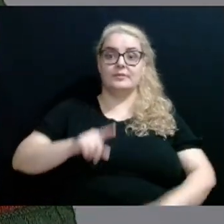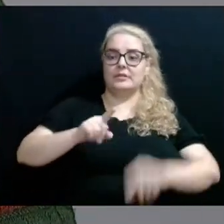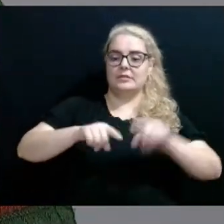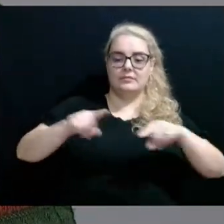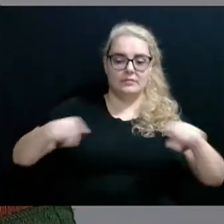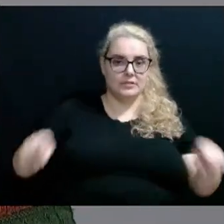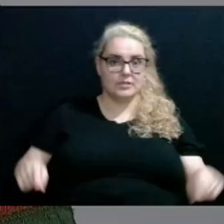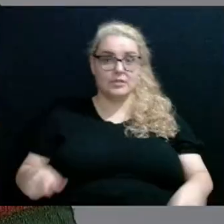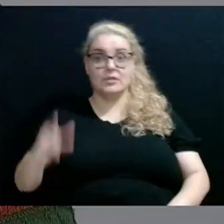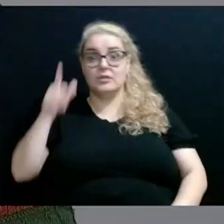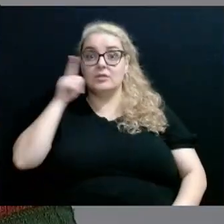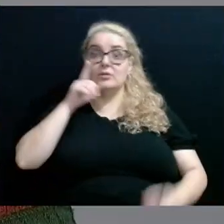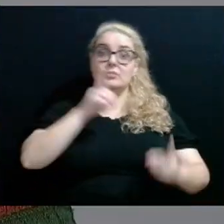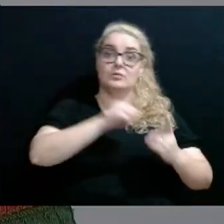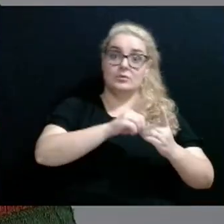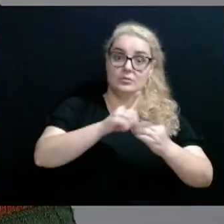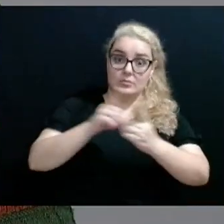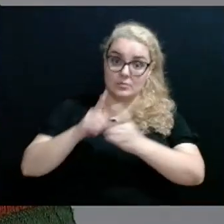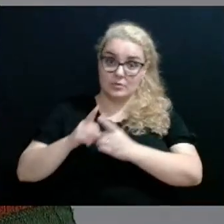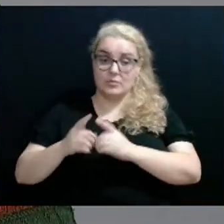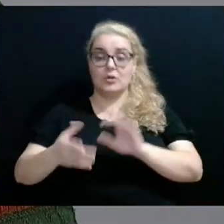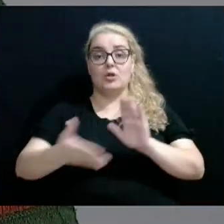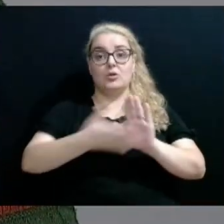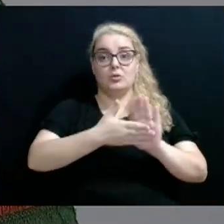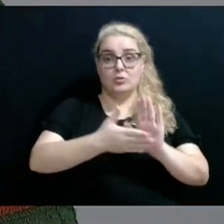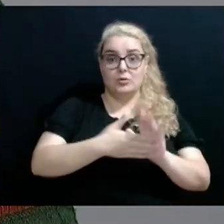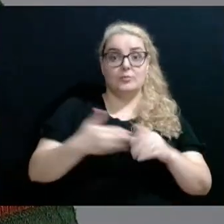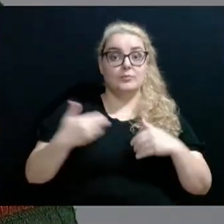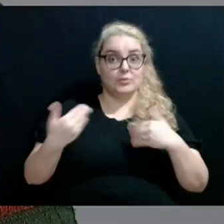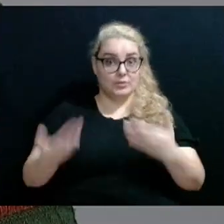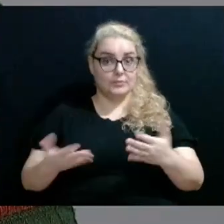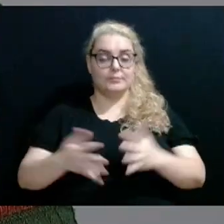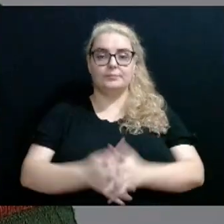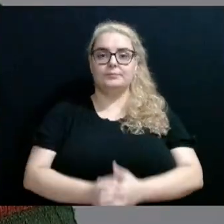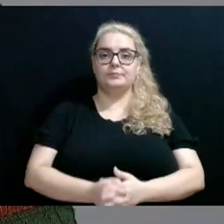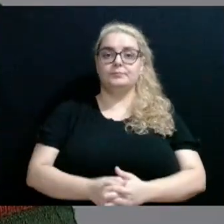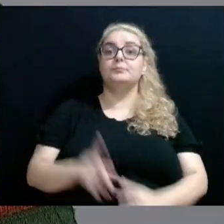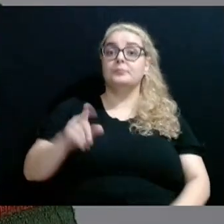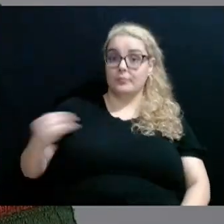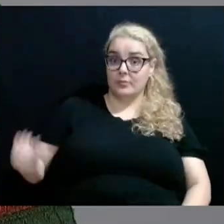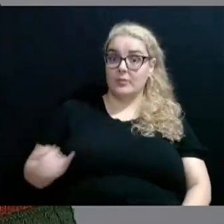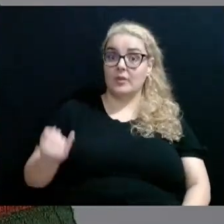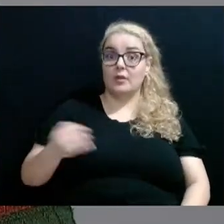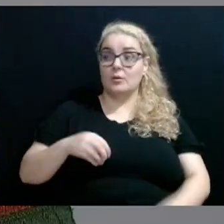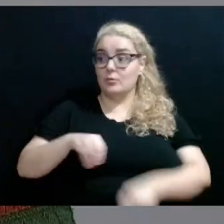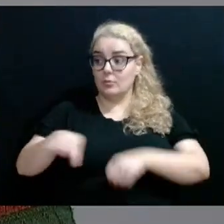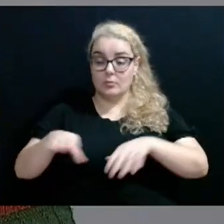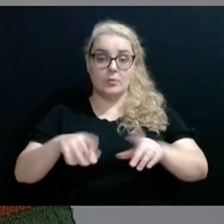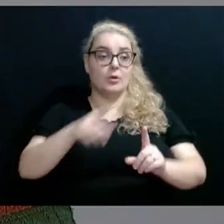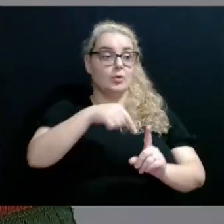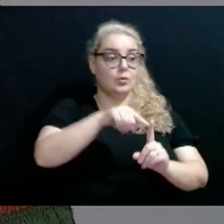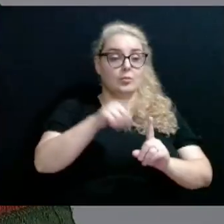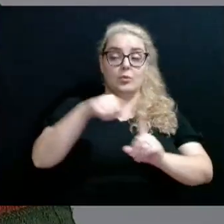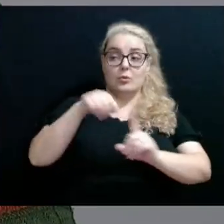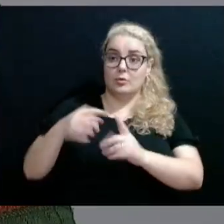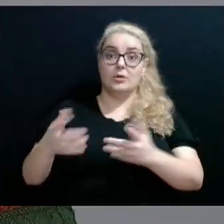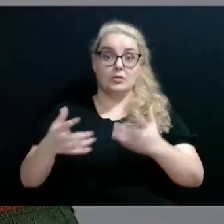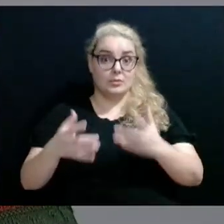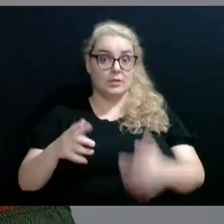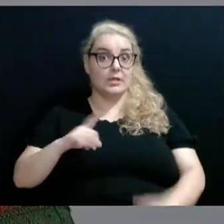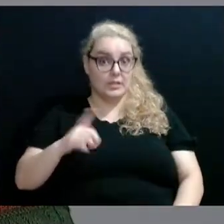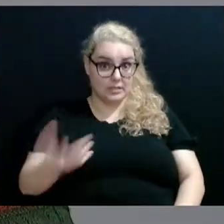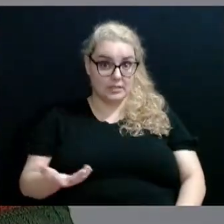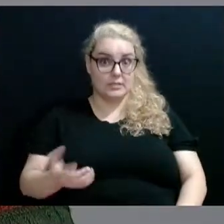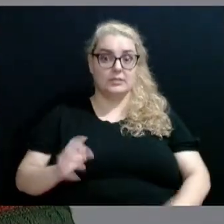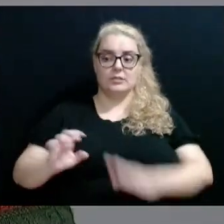consegue atender aquelas propostas que estão ali. É importante você direcionar para o público-alvo que você quer ter. Então, se é para empresas,